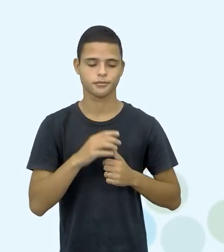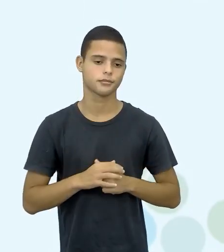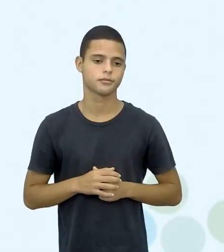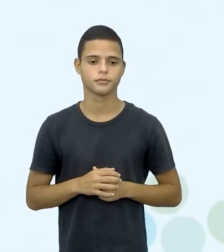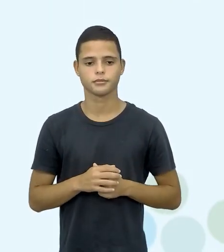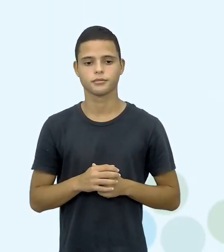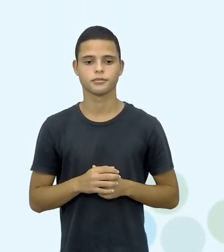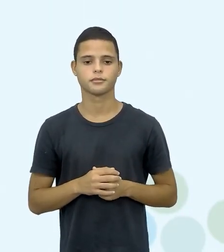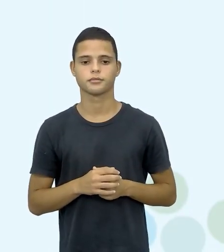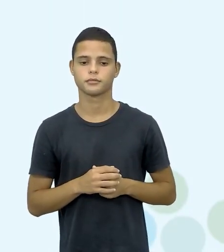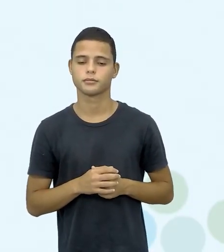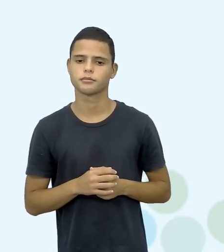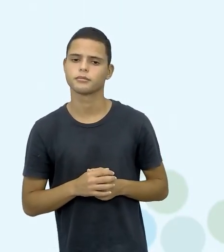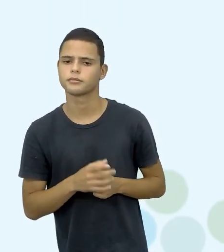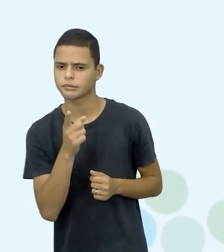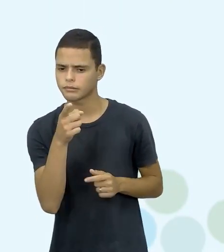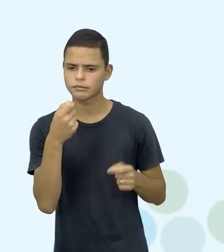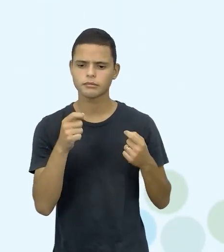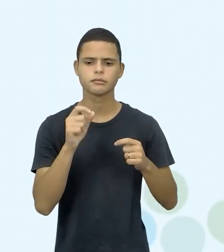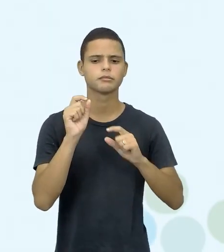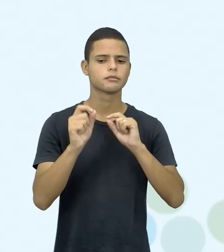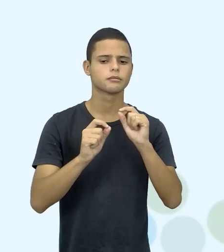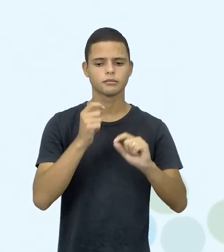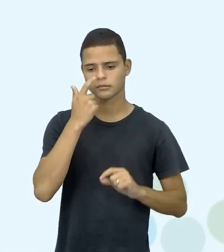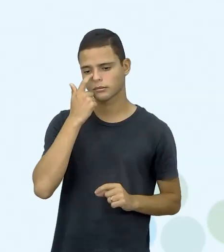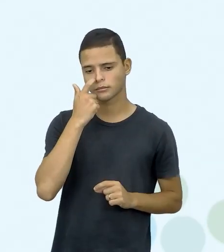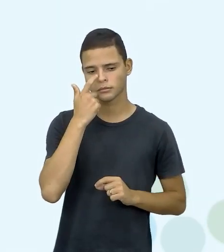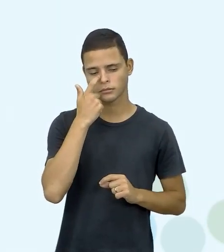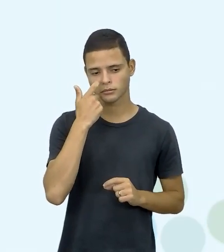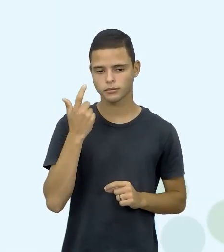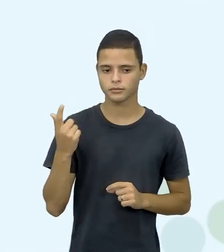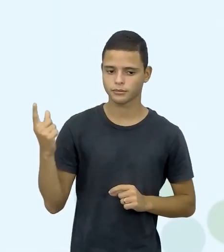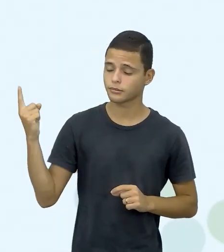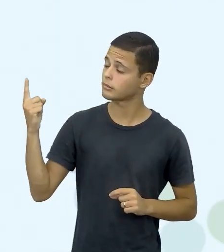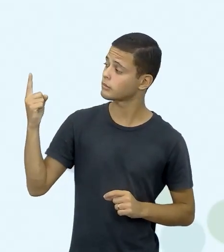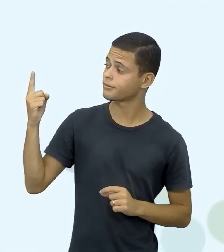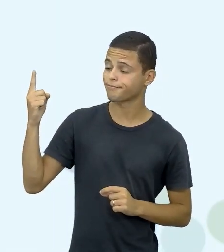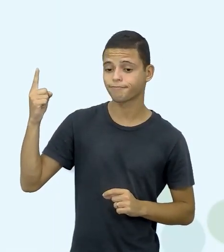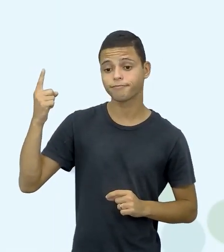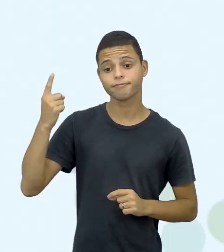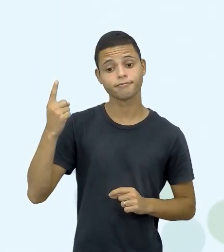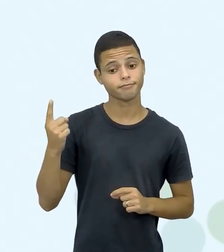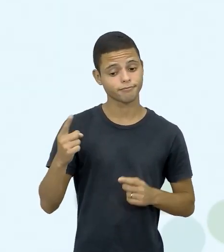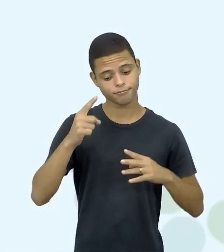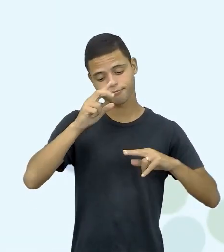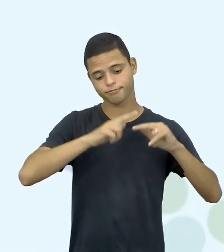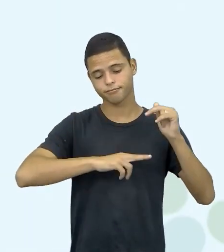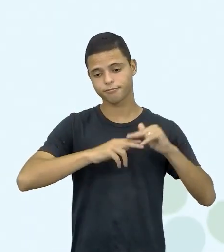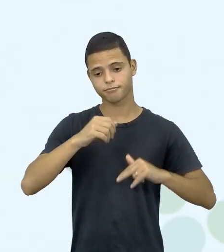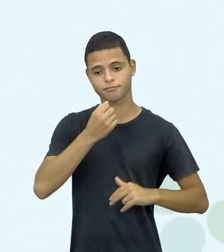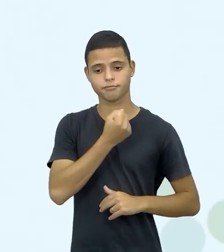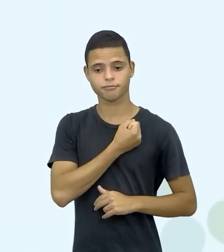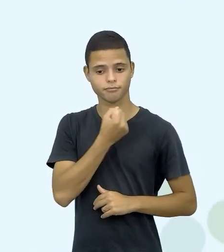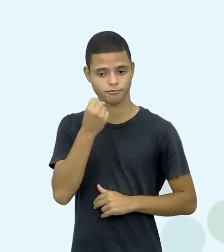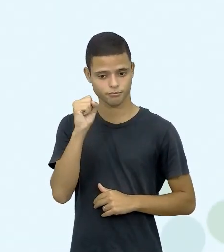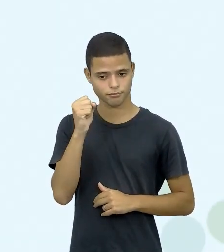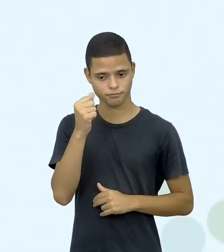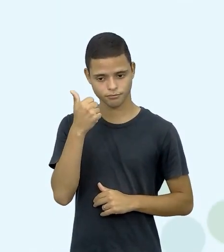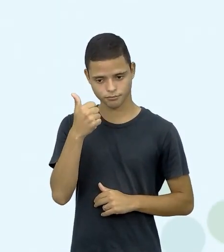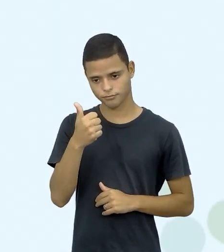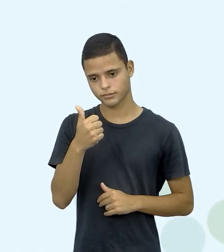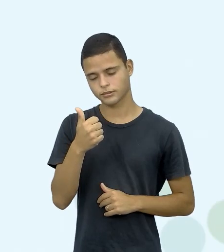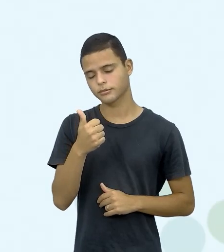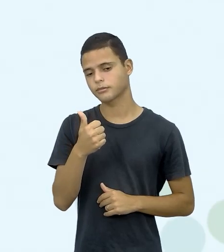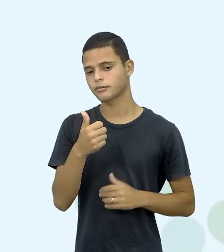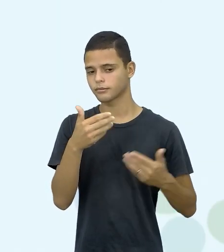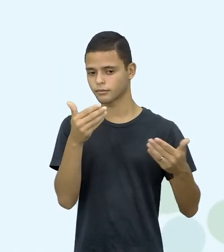experimento. Bom, o que nós vamos precisar? Pessoal, atentem-se a essas coisas que eu fiz questão de deixar para vocês nos slides, porque vocês